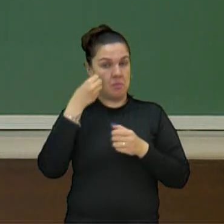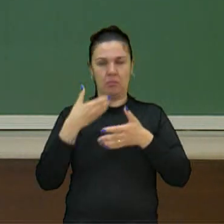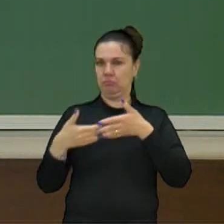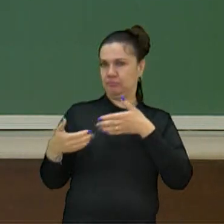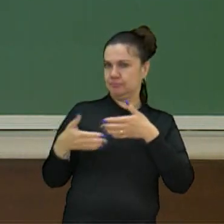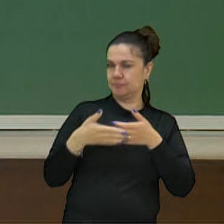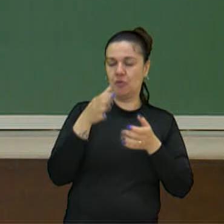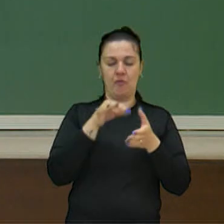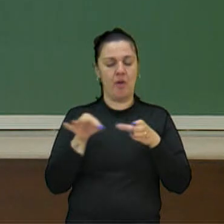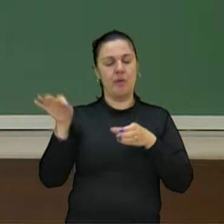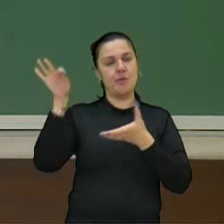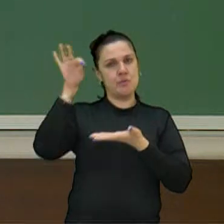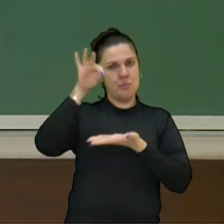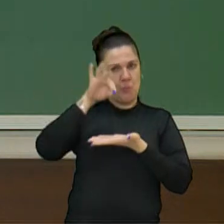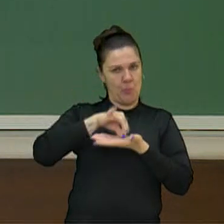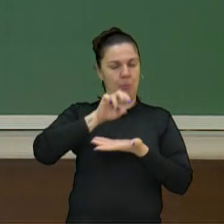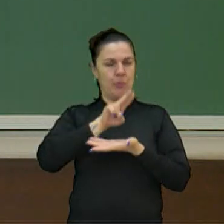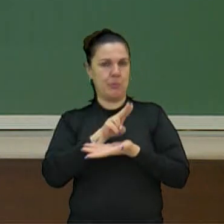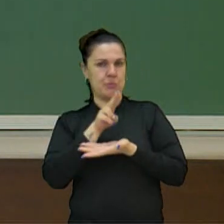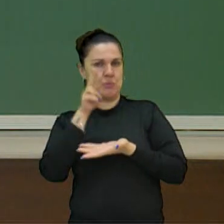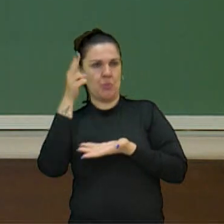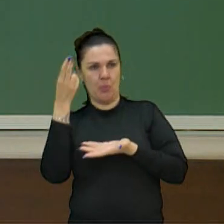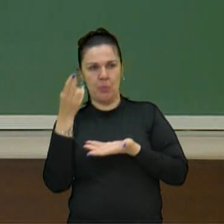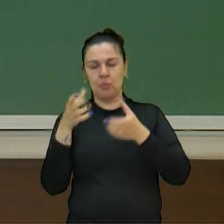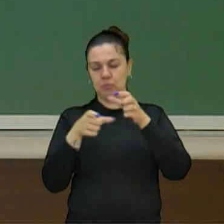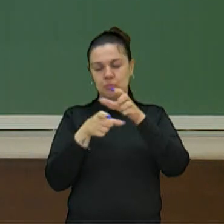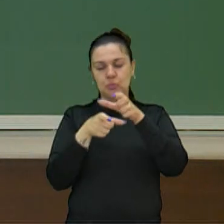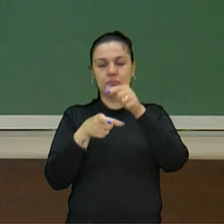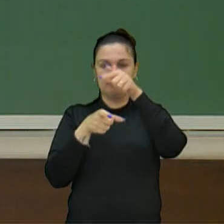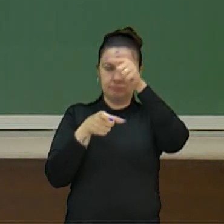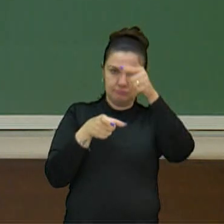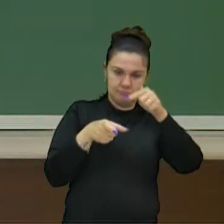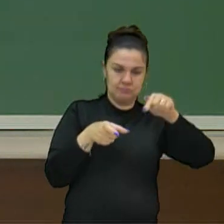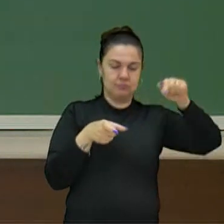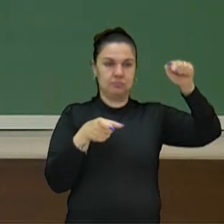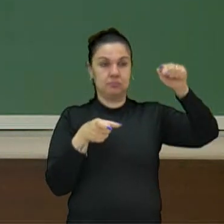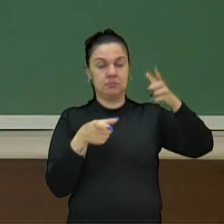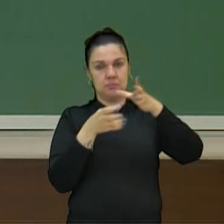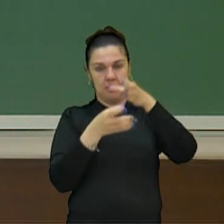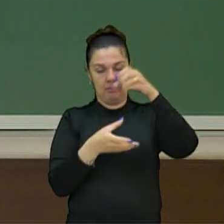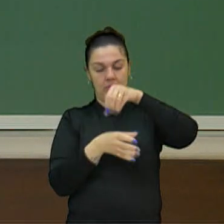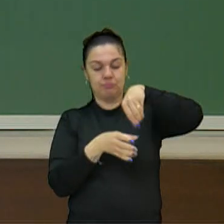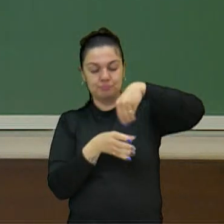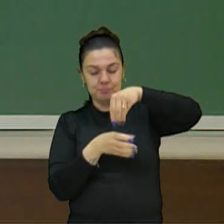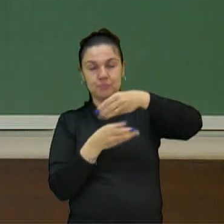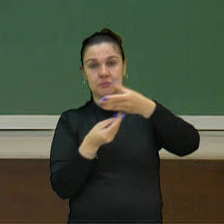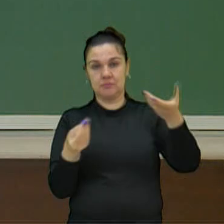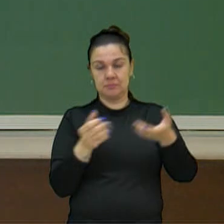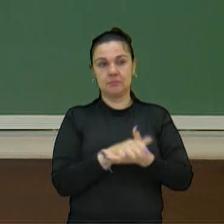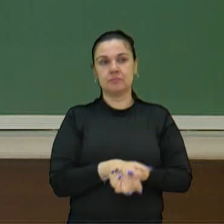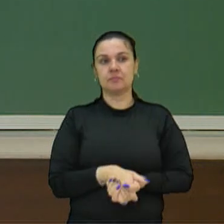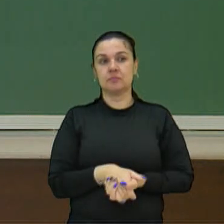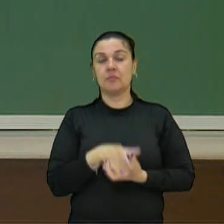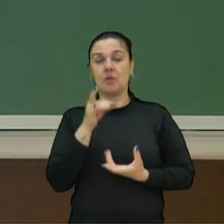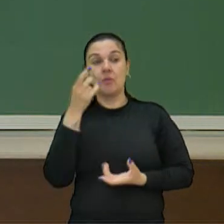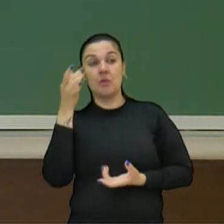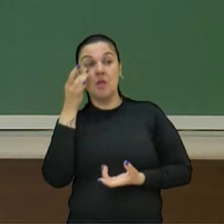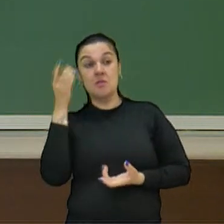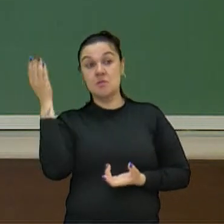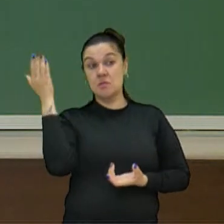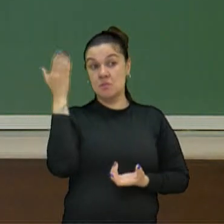das mosquinhas lá, ou se foi lá aquele tubo de ensaio tubo de ensaio não, aquele recipiente com bico de cisne, o que eles conseguiram